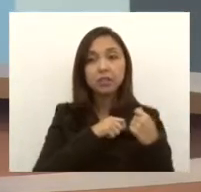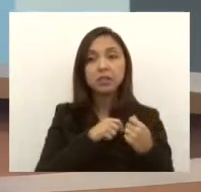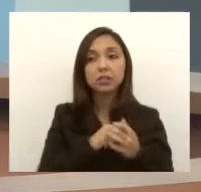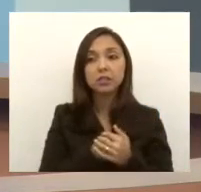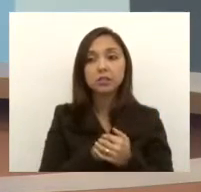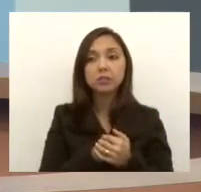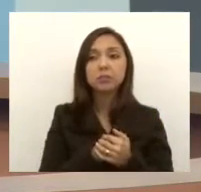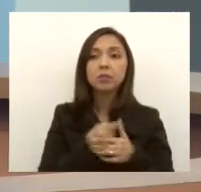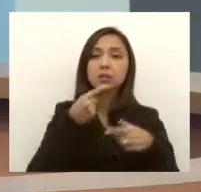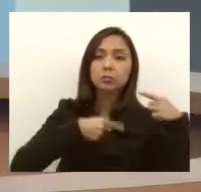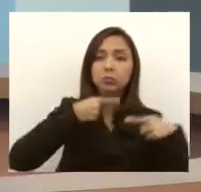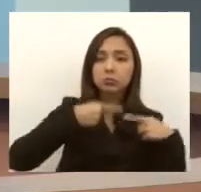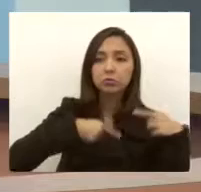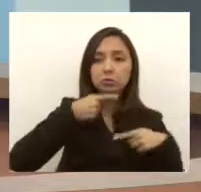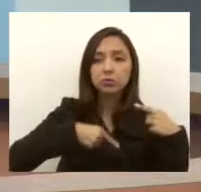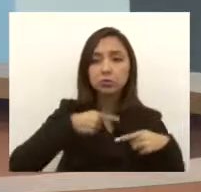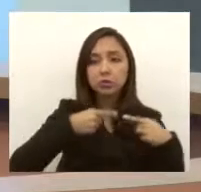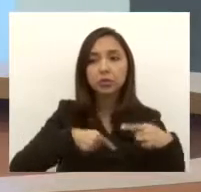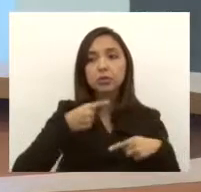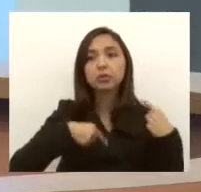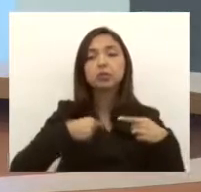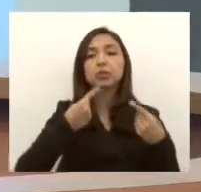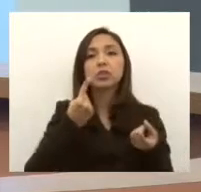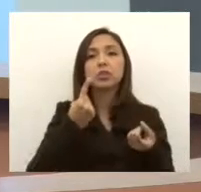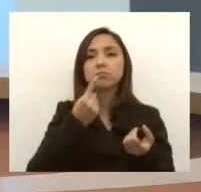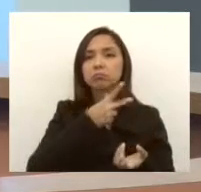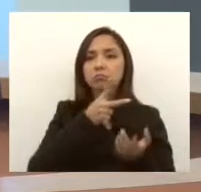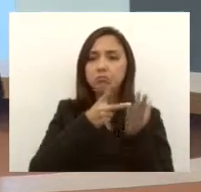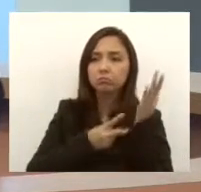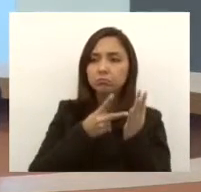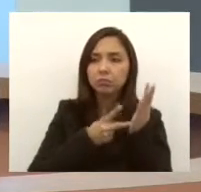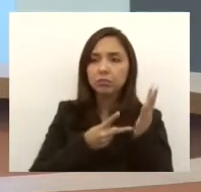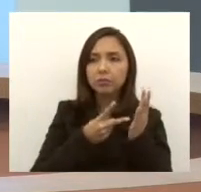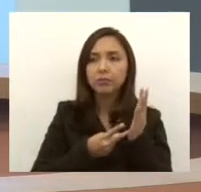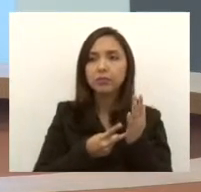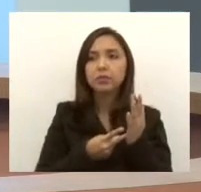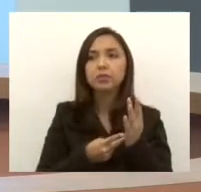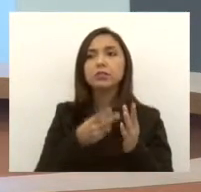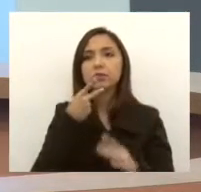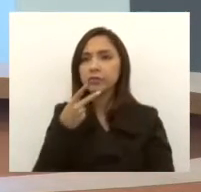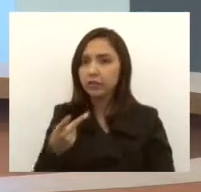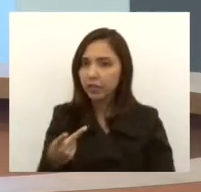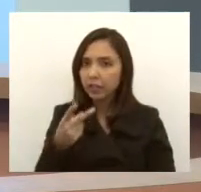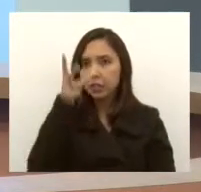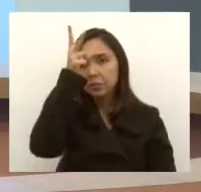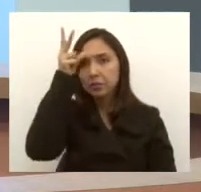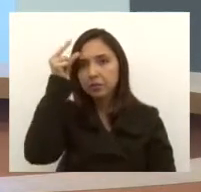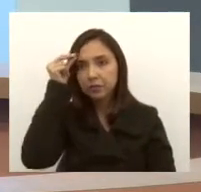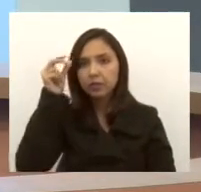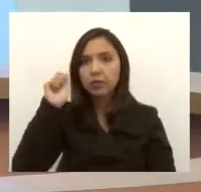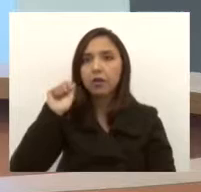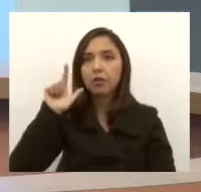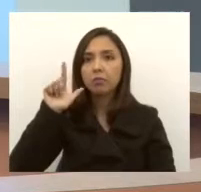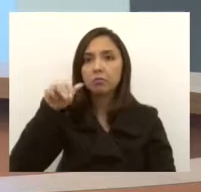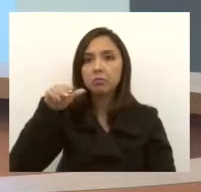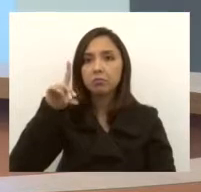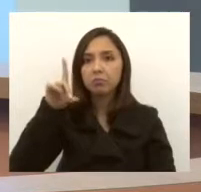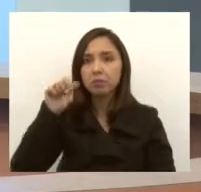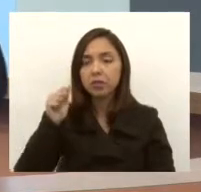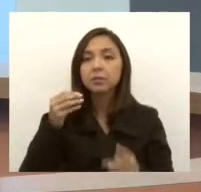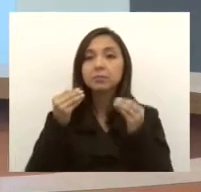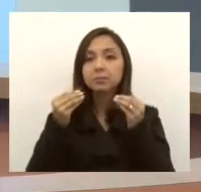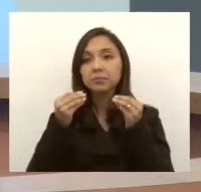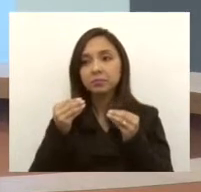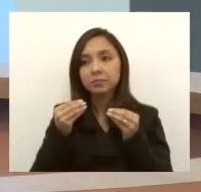Nós discutimos um projeto de lei que tem que partir do Executivo. Obrigado. Falei também com o prefeito Almeida para que